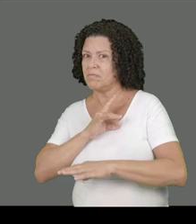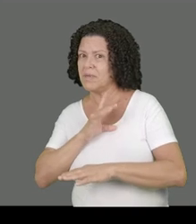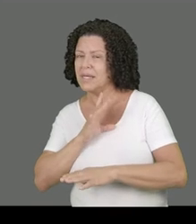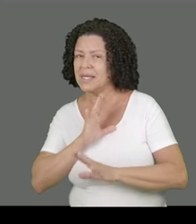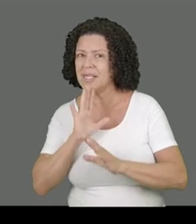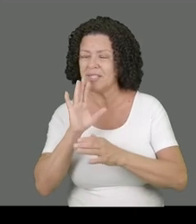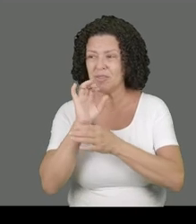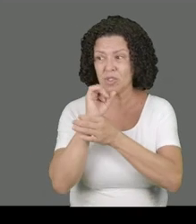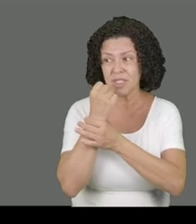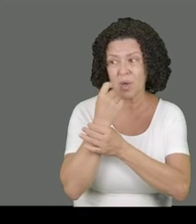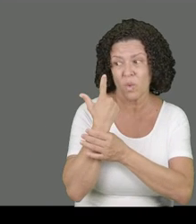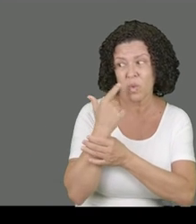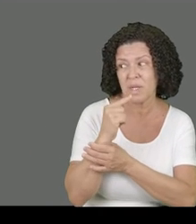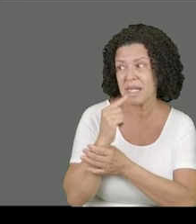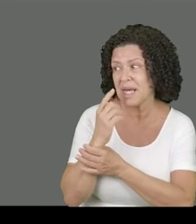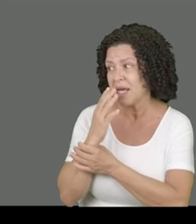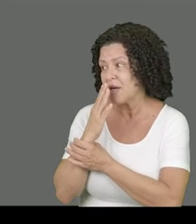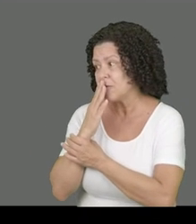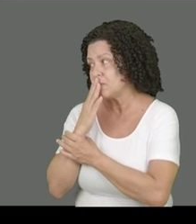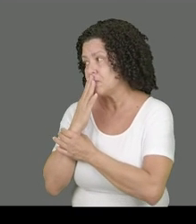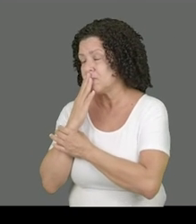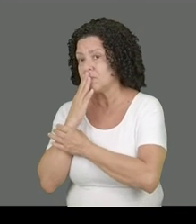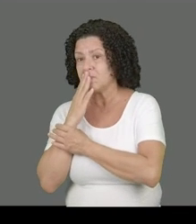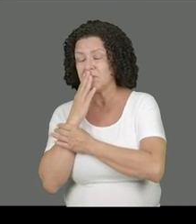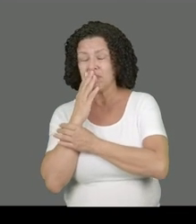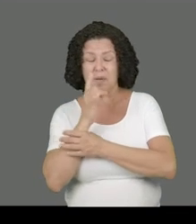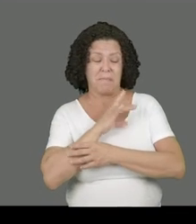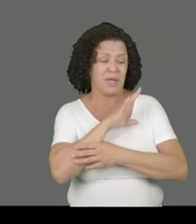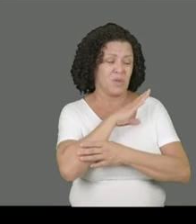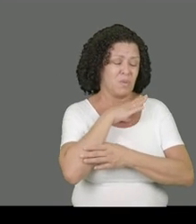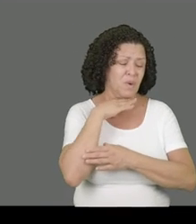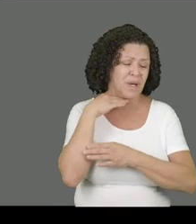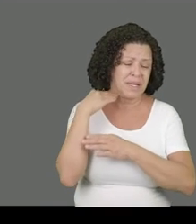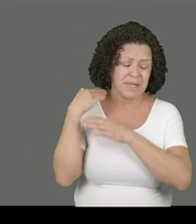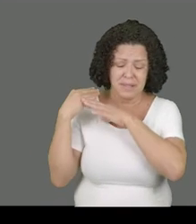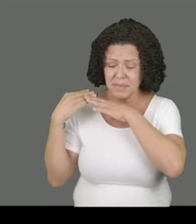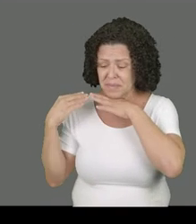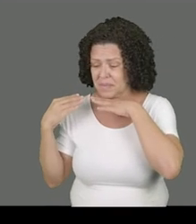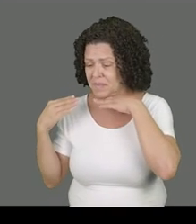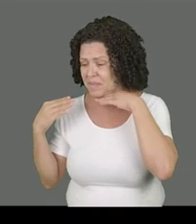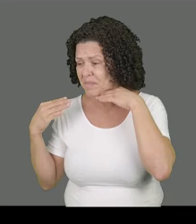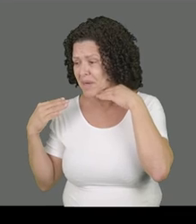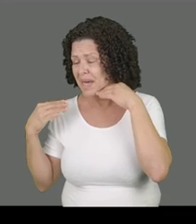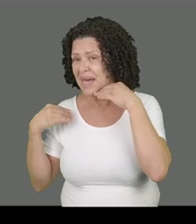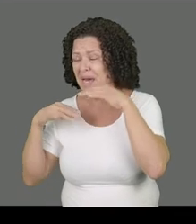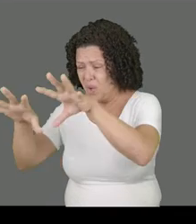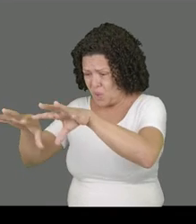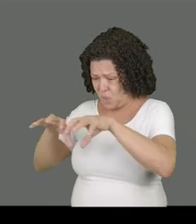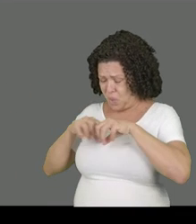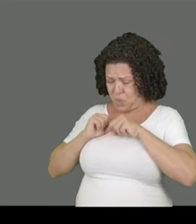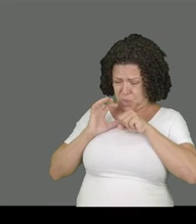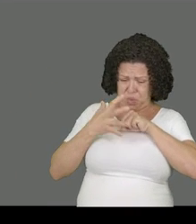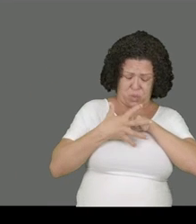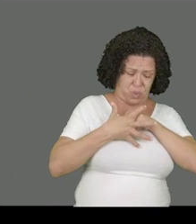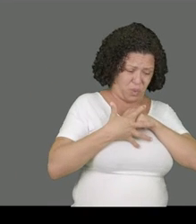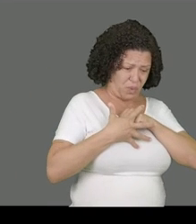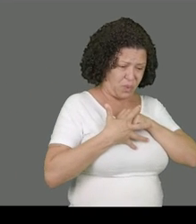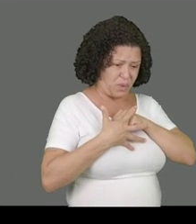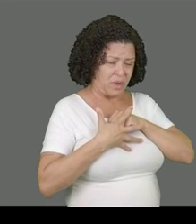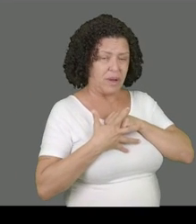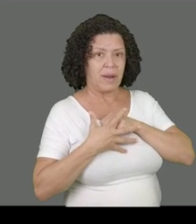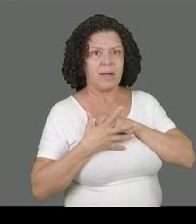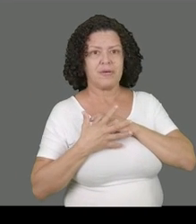inseguros, com medo, muitos com medo de morrer, muitos com medo de ser contaminados